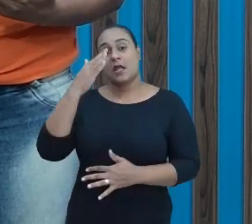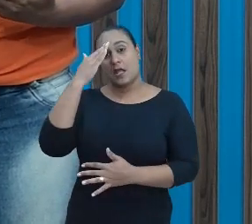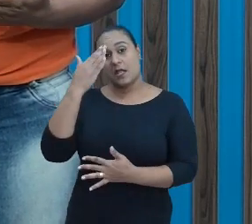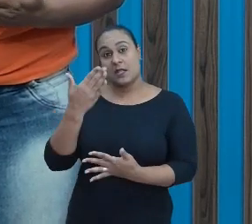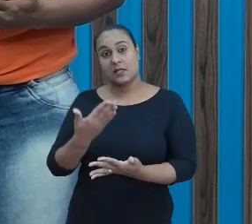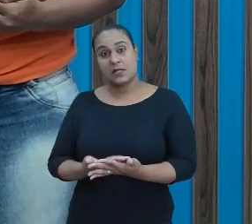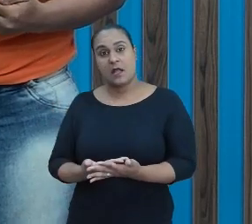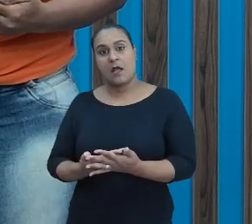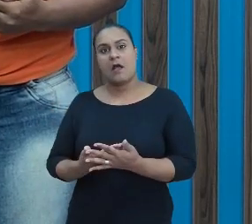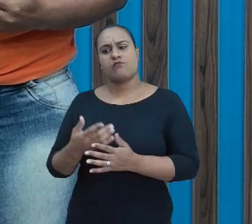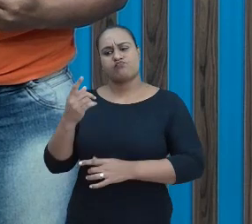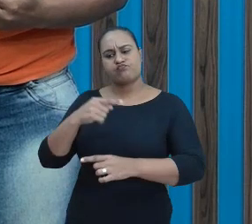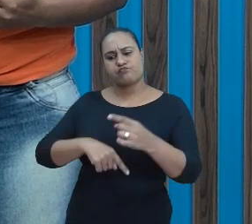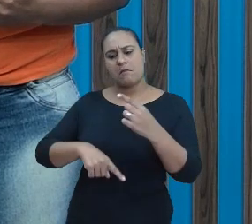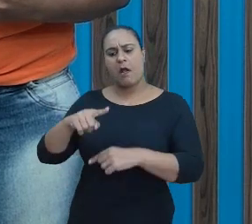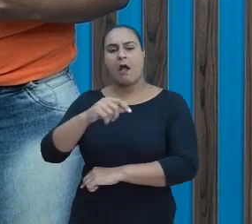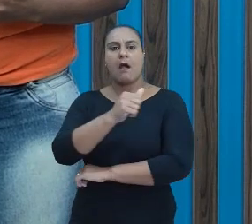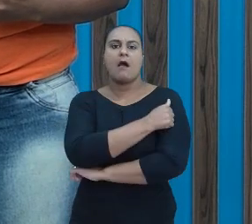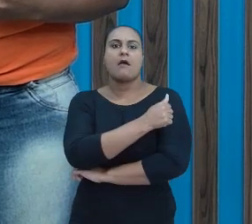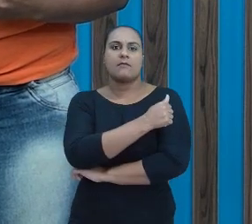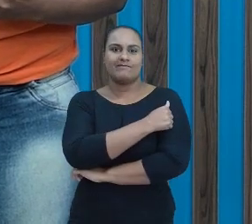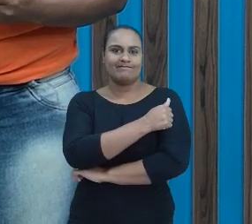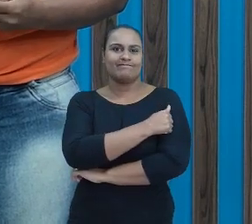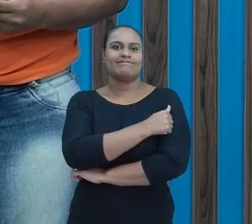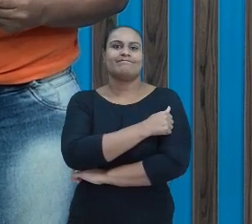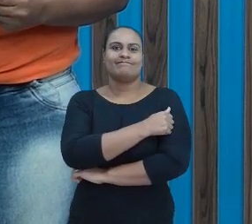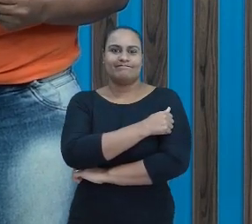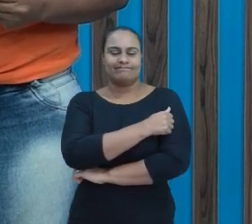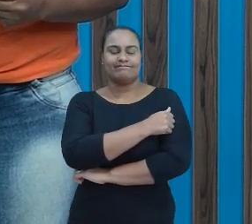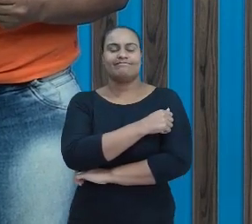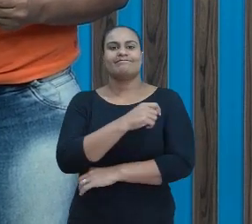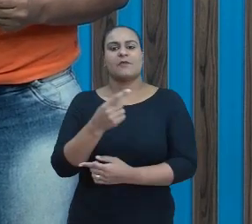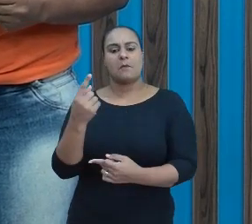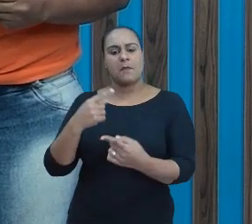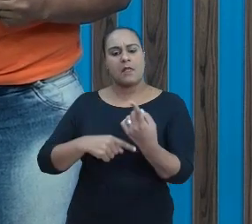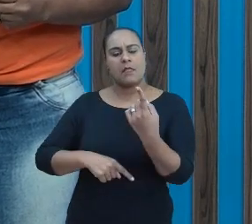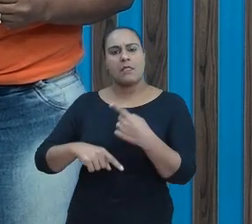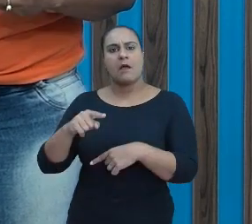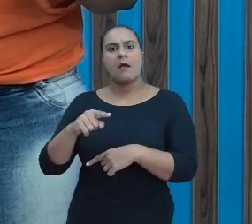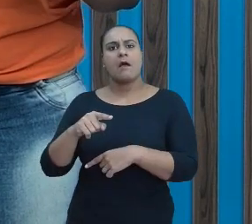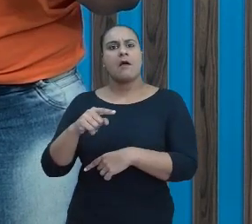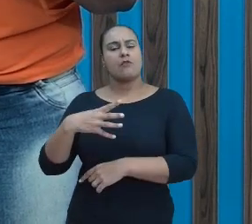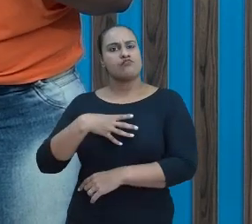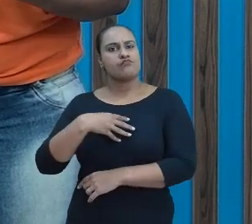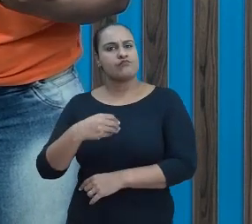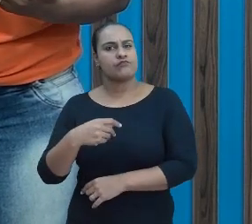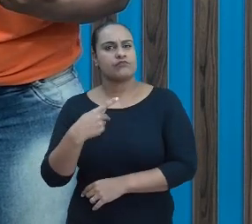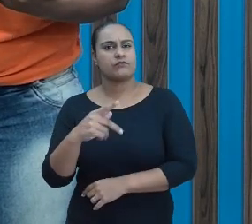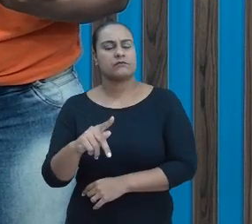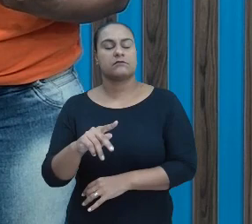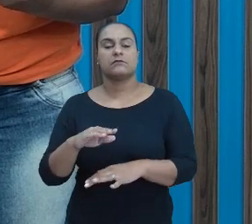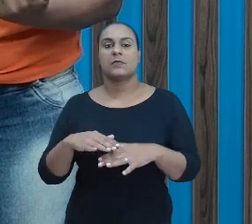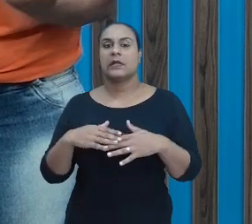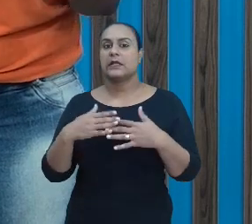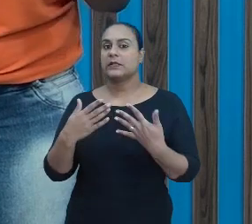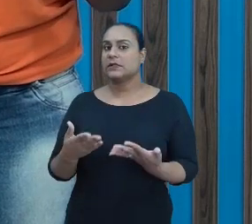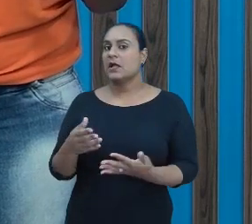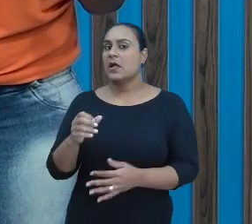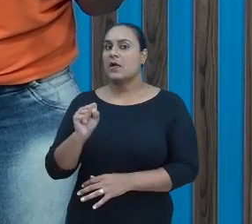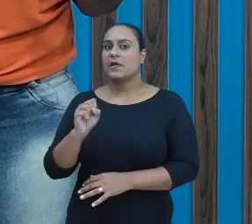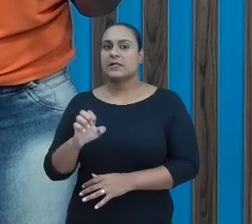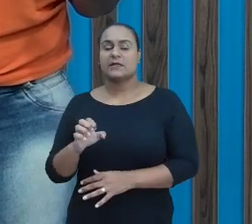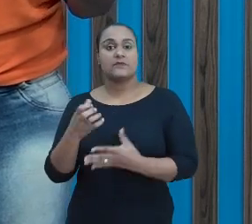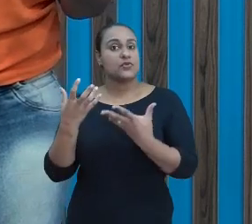na potencialidade do estudante, potencialidade do seu filho. Então, quando você deixa de fazer isso, torna-se